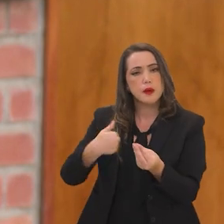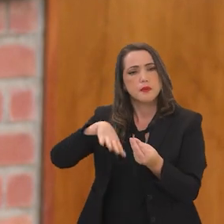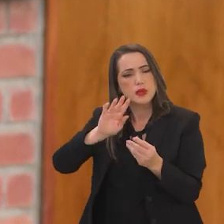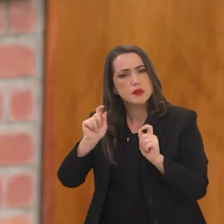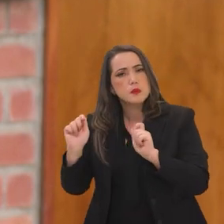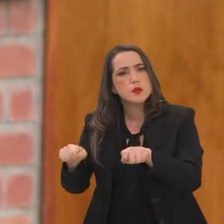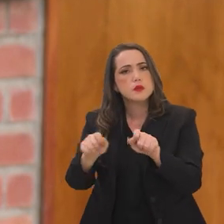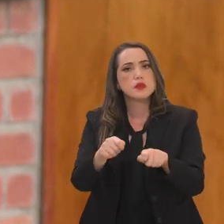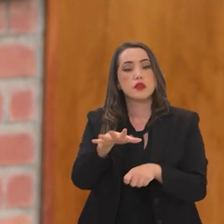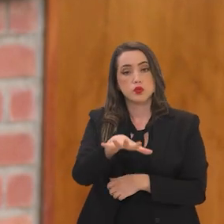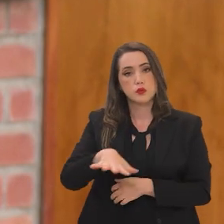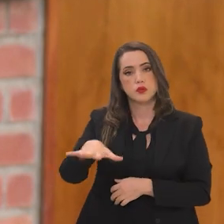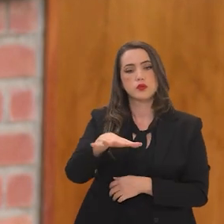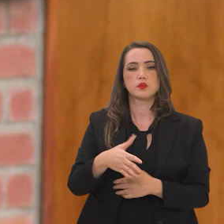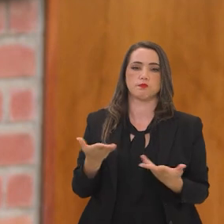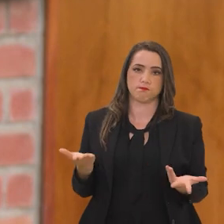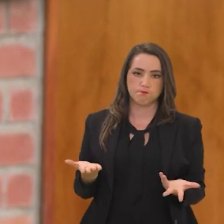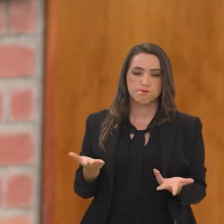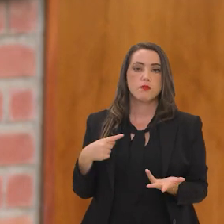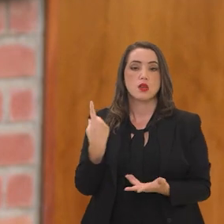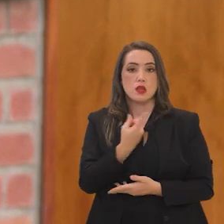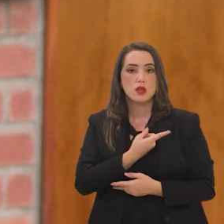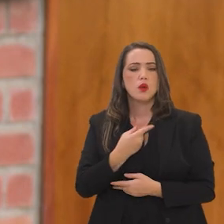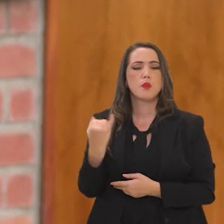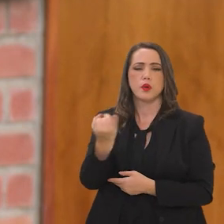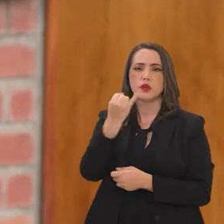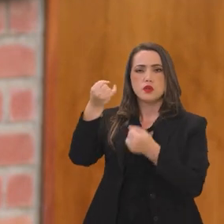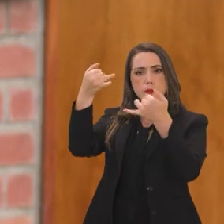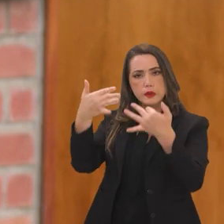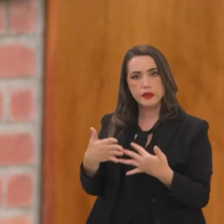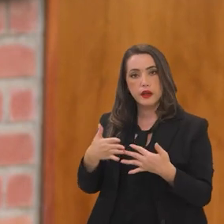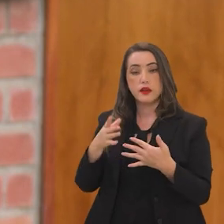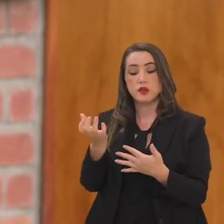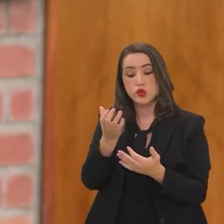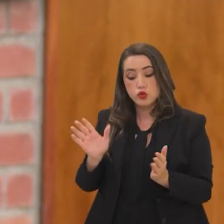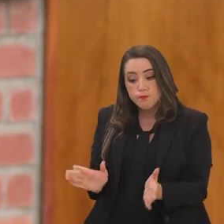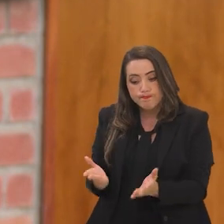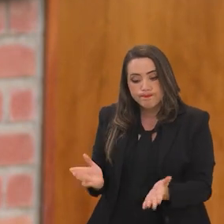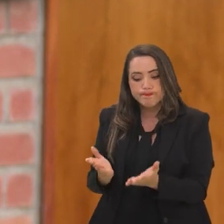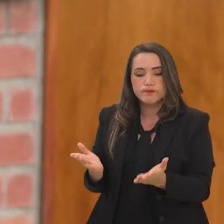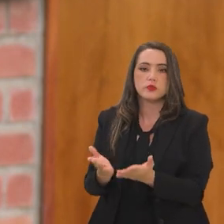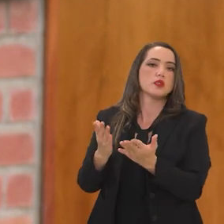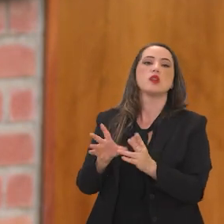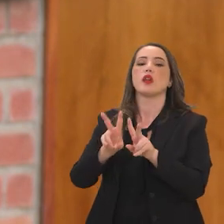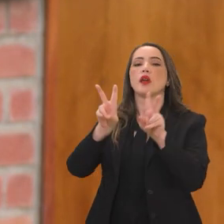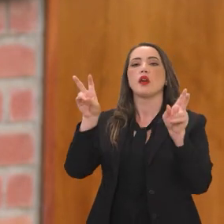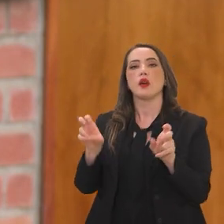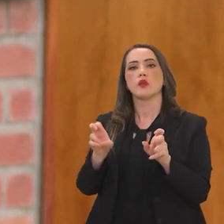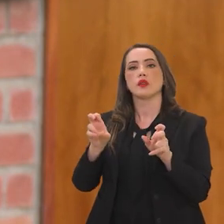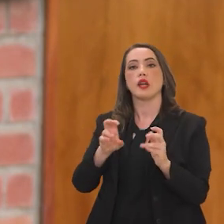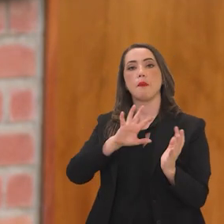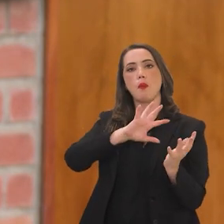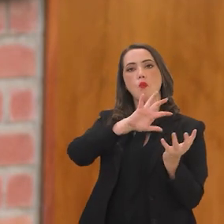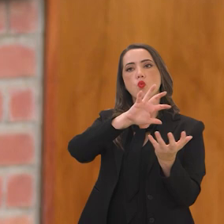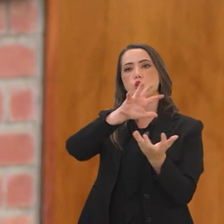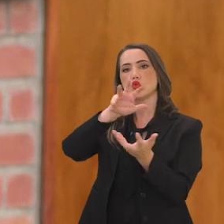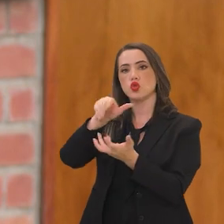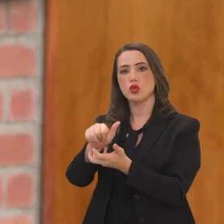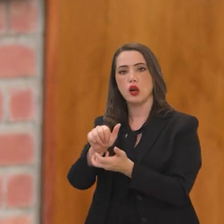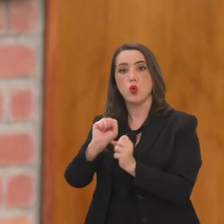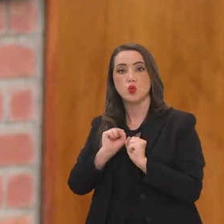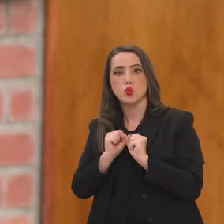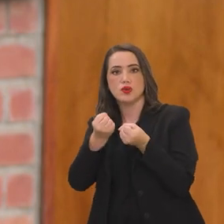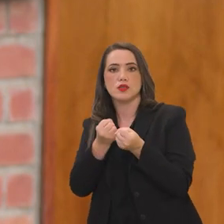de escala para essas iniciativas então um aspecto é importante que a gente quer induzir ainda mais é a questão da internacionalização